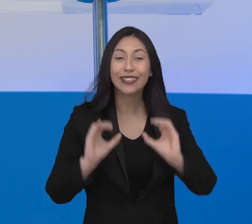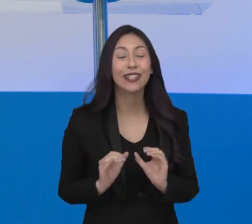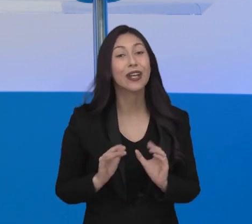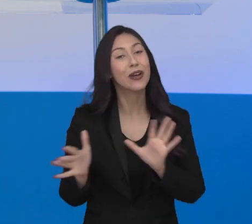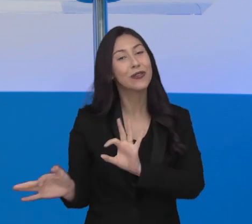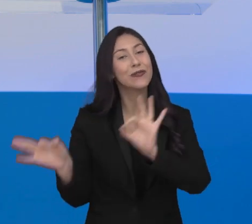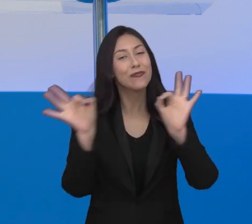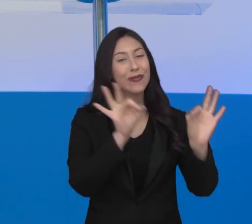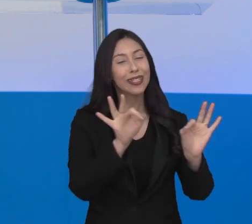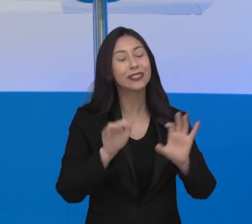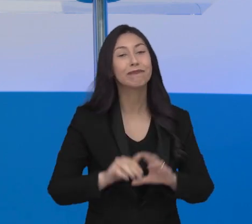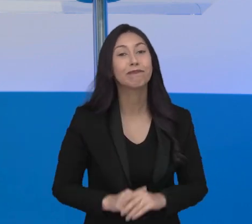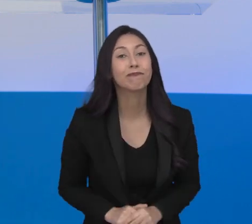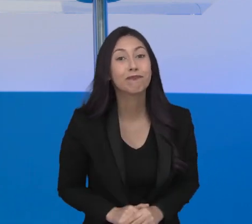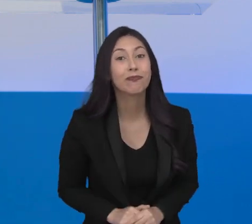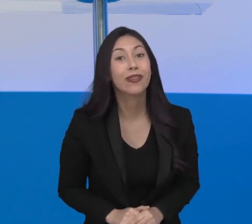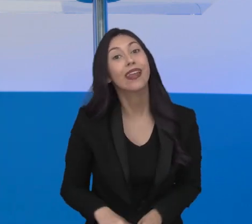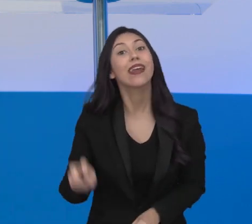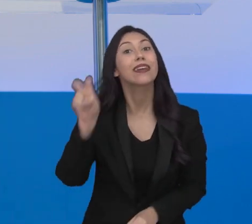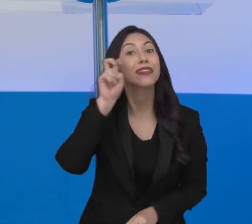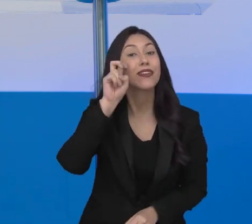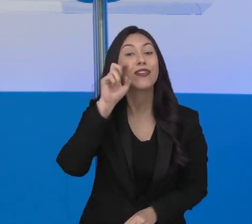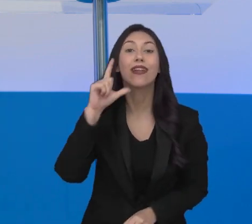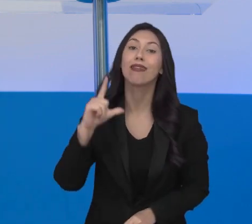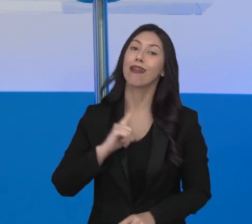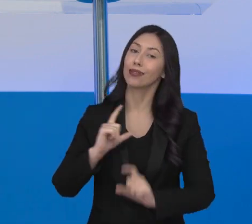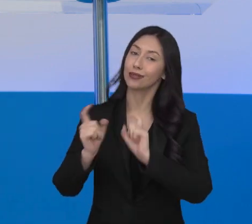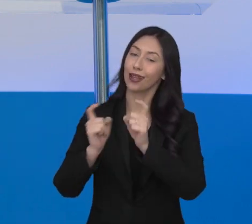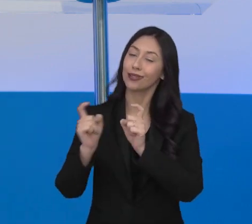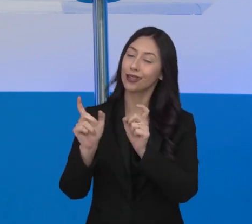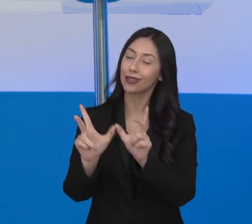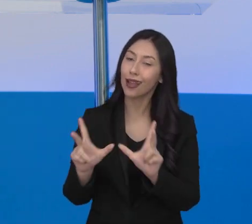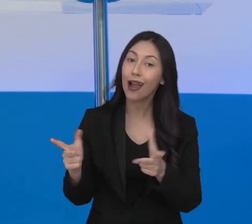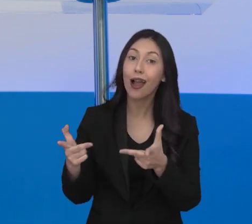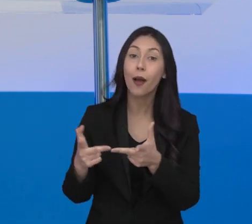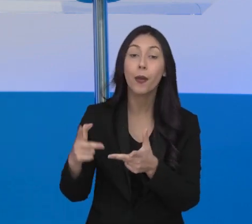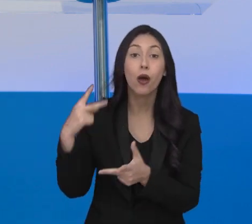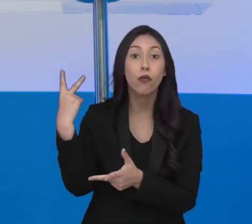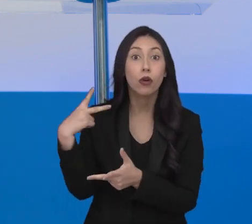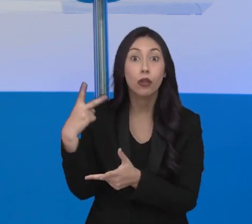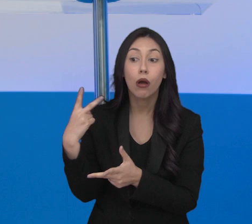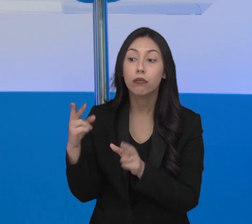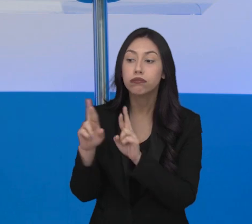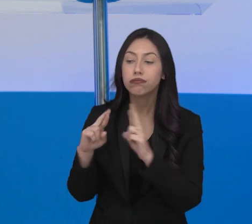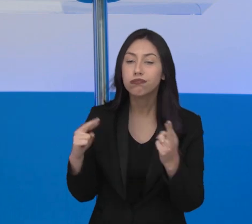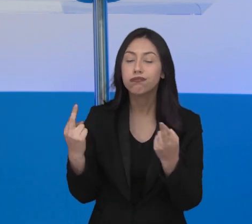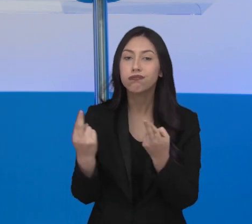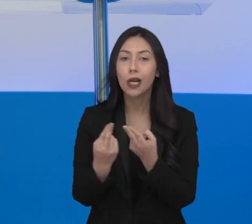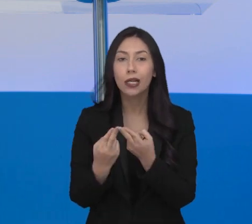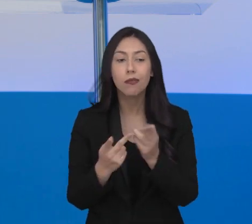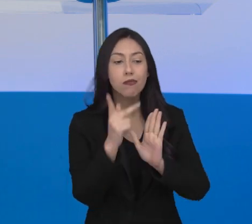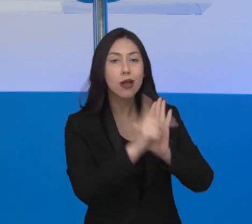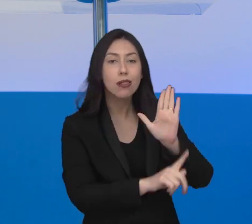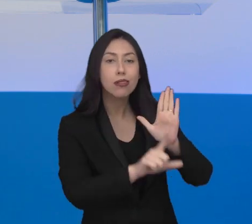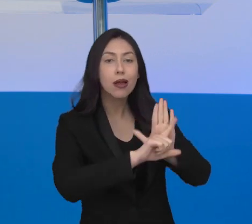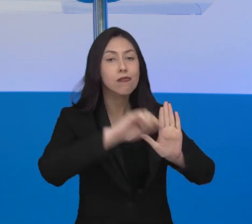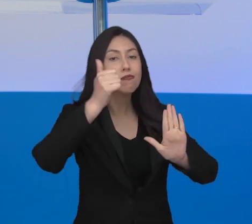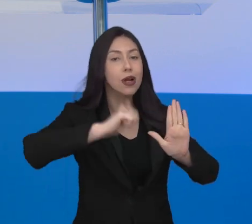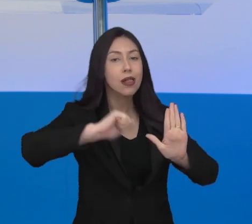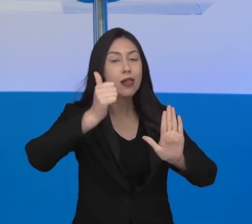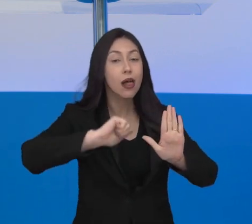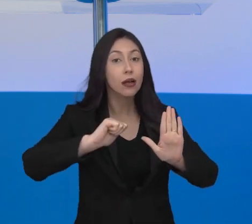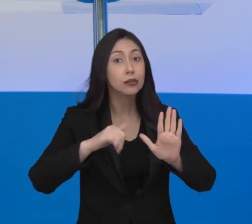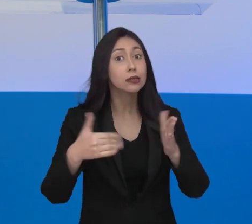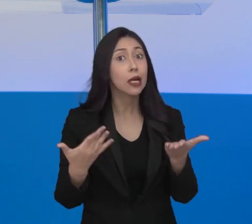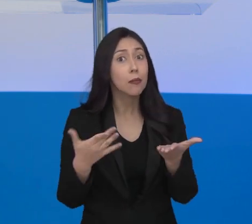cidadania. Então fica aí com a gente. E quinta-feira é dia de sessão aqui na Câmara Municipal. Os vereadores se reúnem para apreciar projetos de lei. E